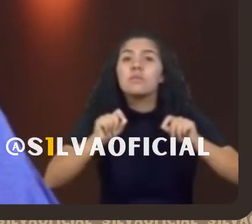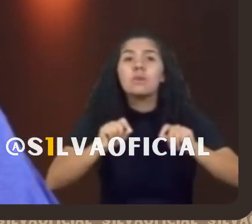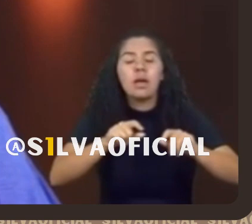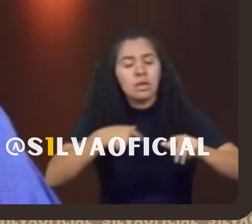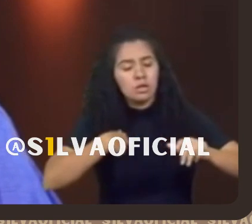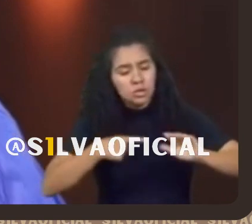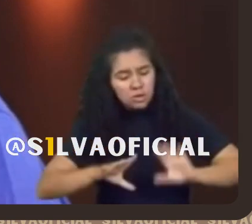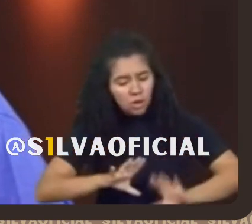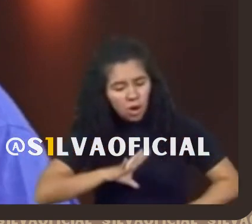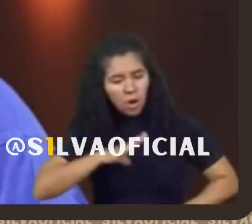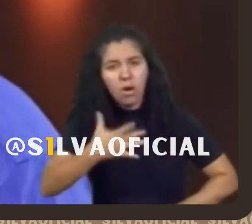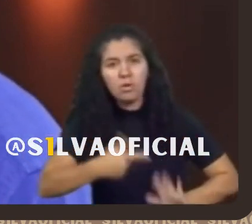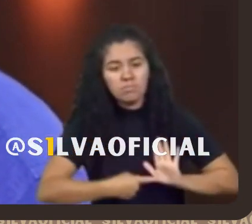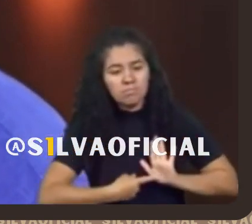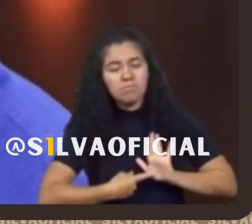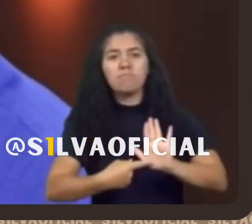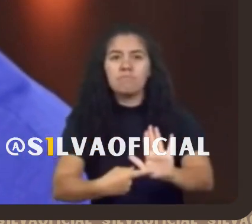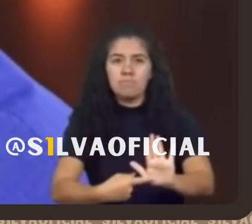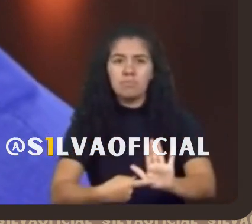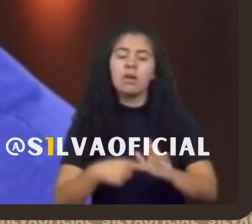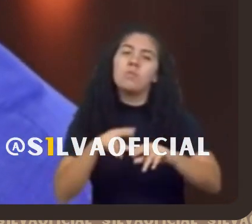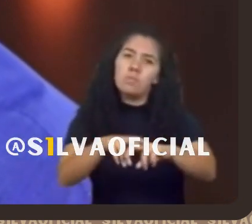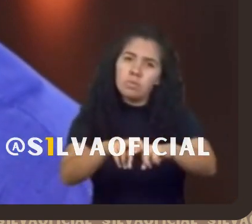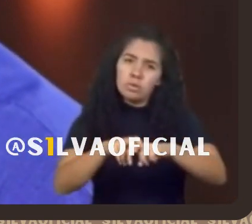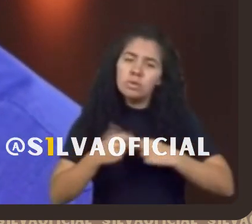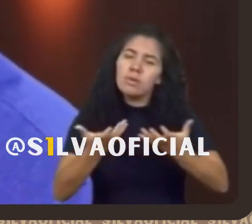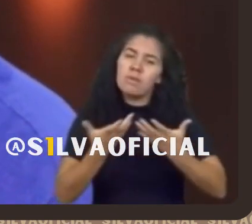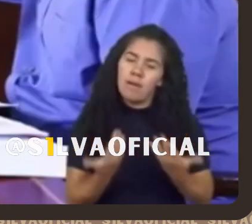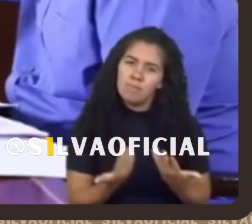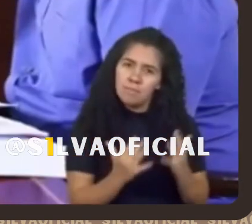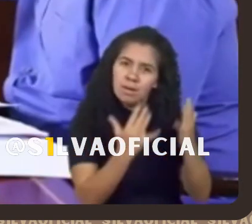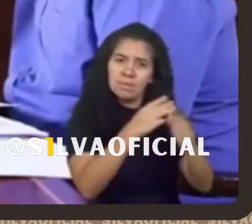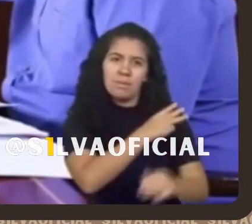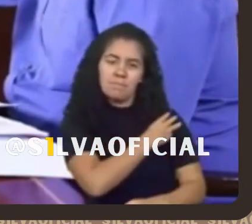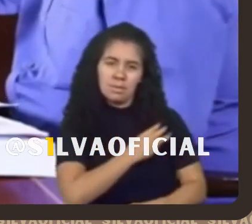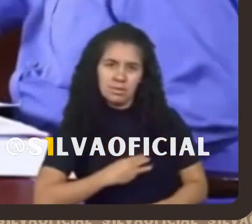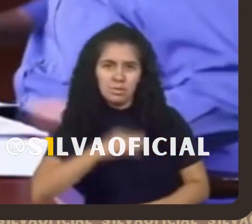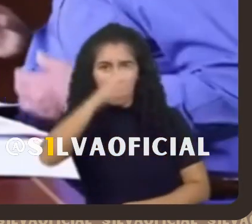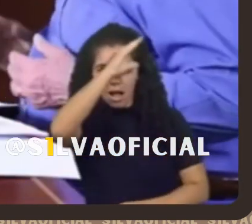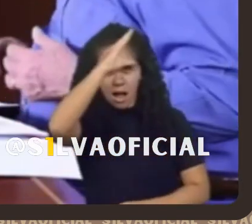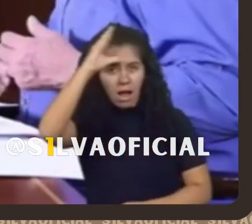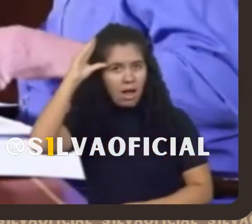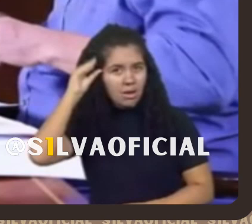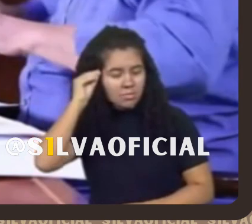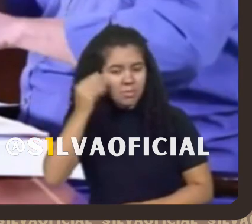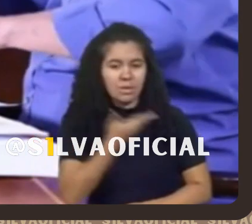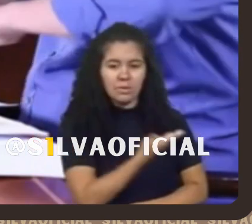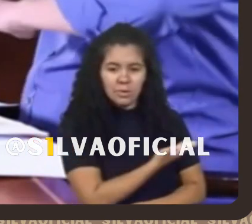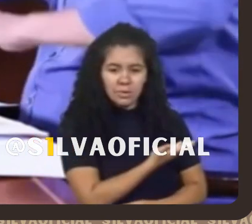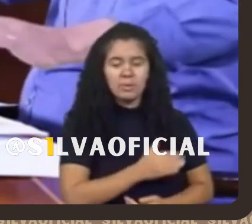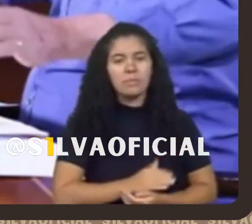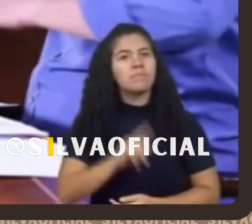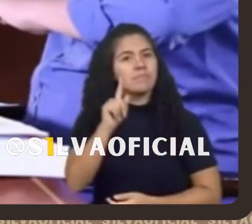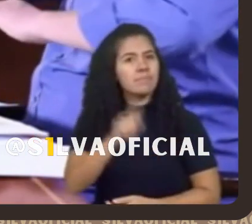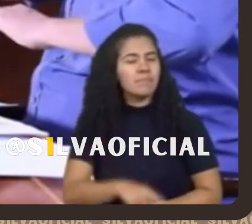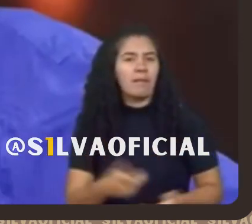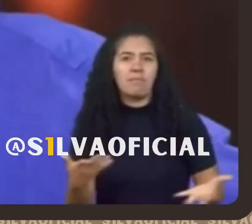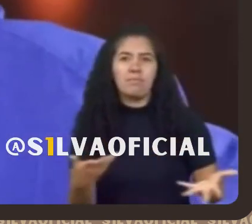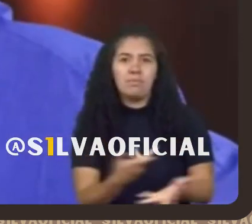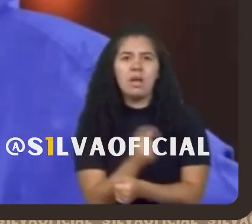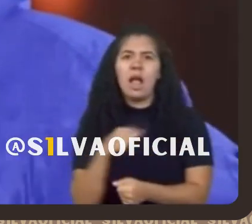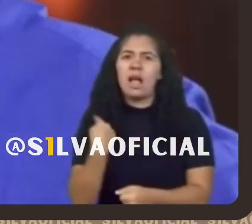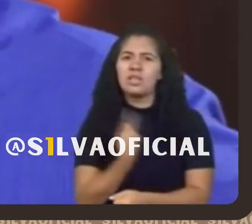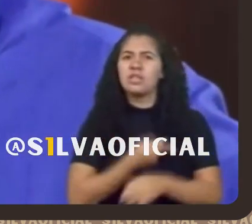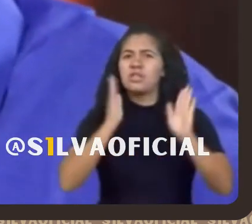Nossa por isso eu quero parabenizar o Camilo porque é uma coisa extraordinária nós já fizemos Desenrola para